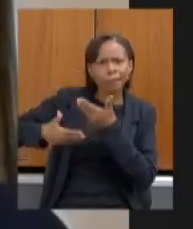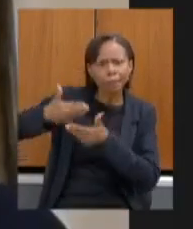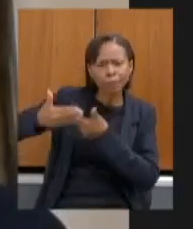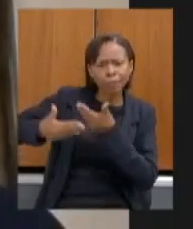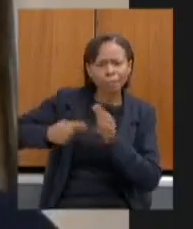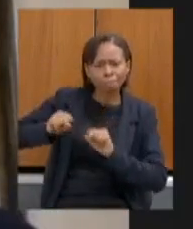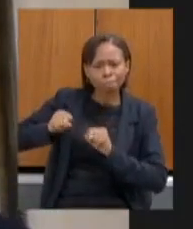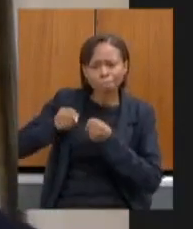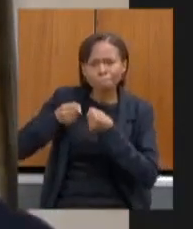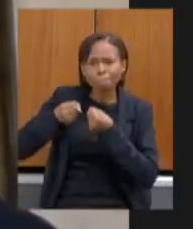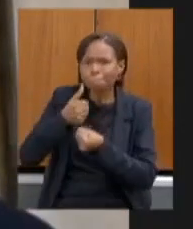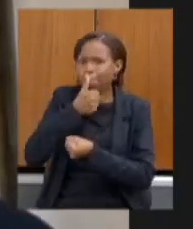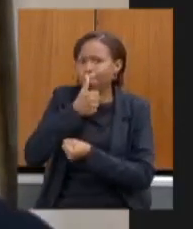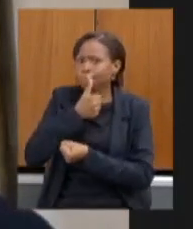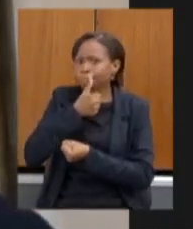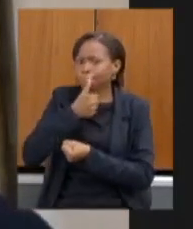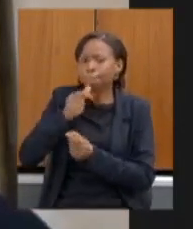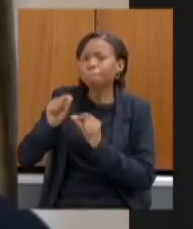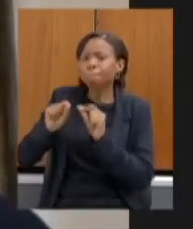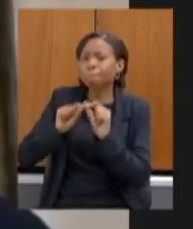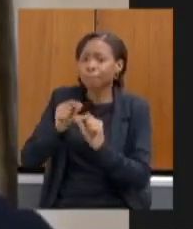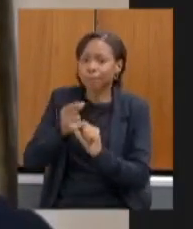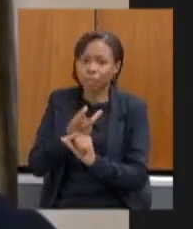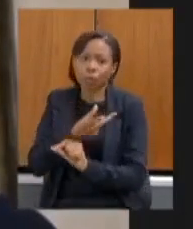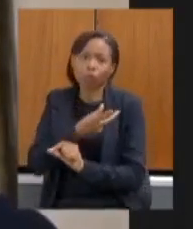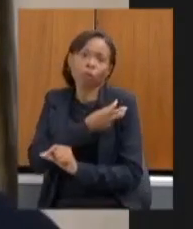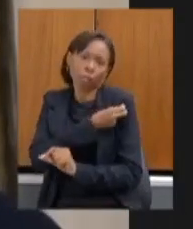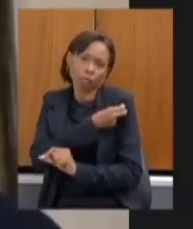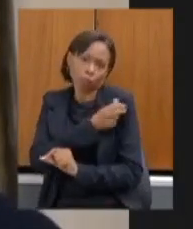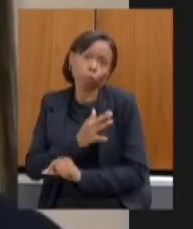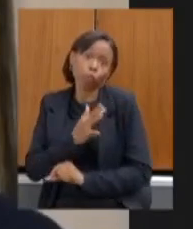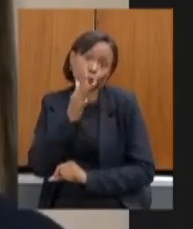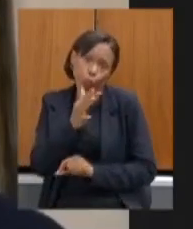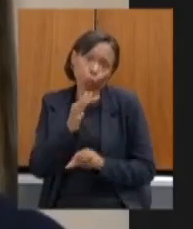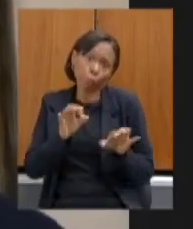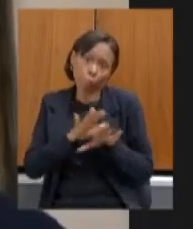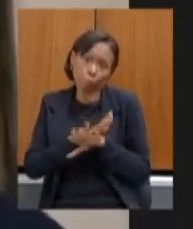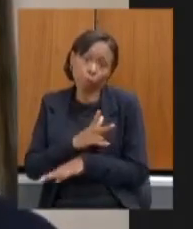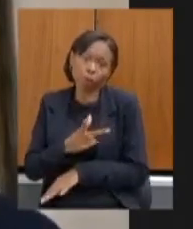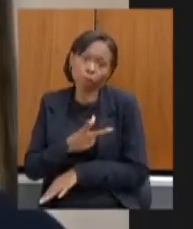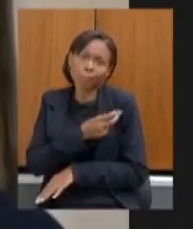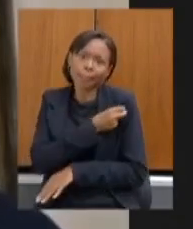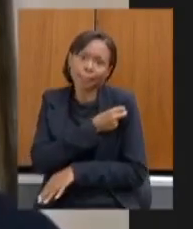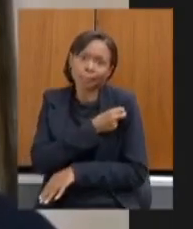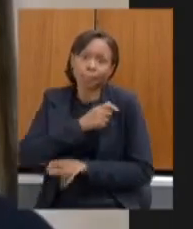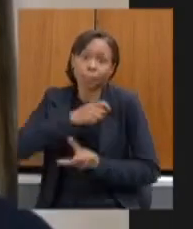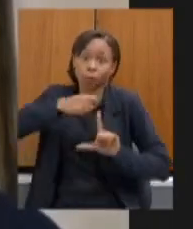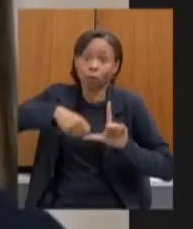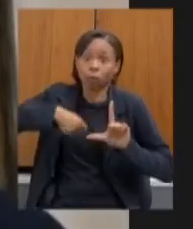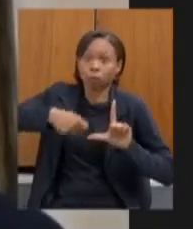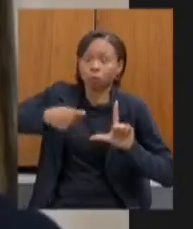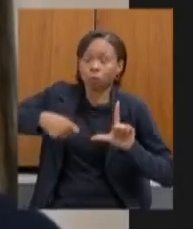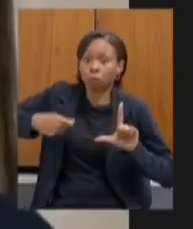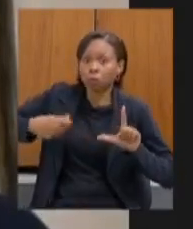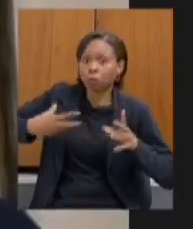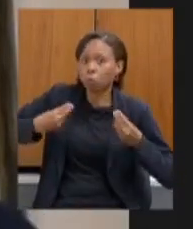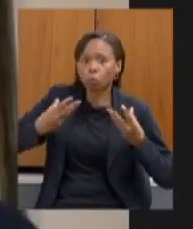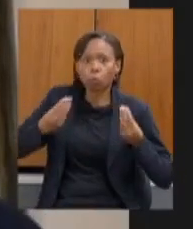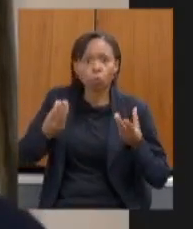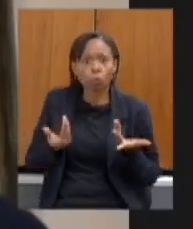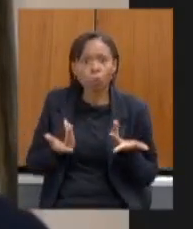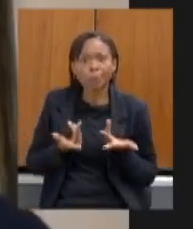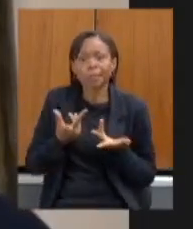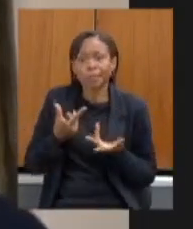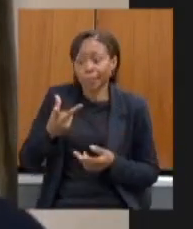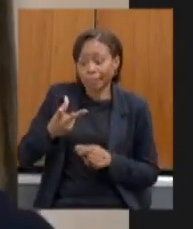vacinação assim que as vacinas estiverem prontas, então, é uma logística muito grande, são milhões de seringas, são,